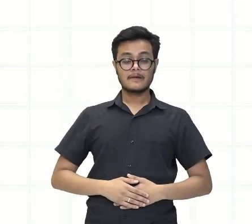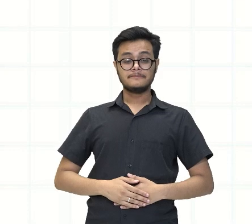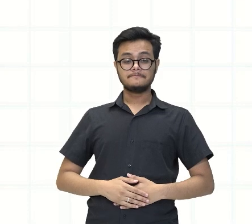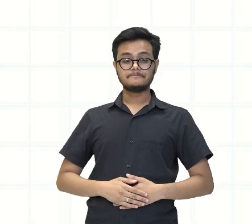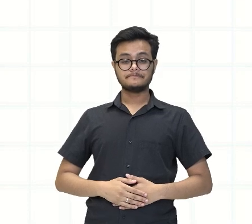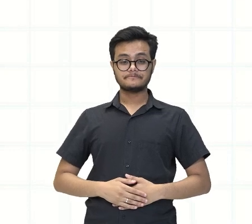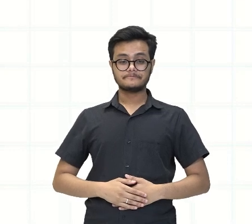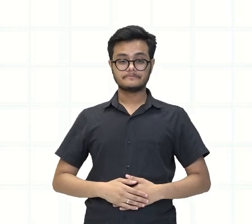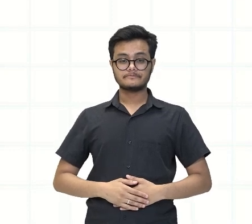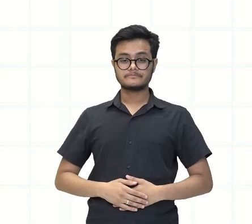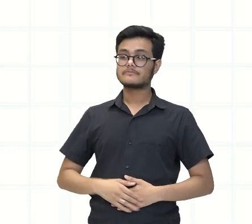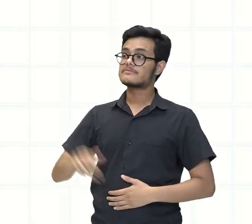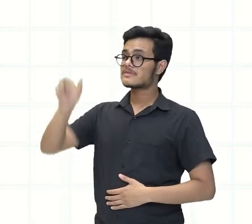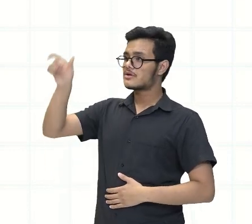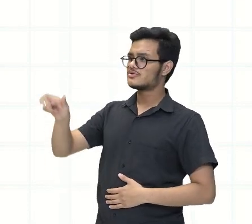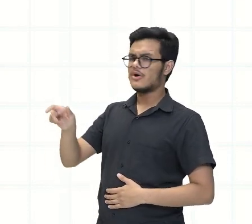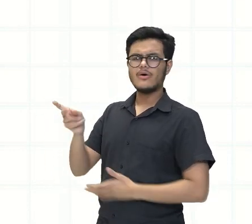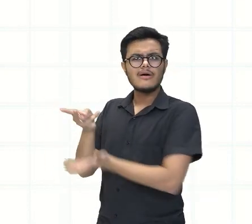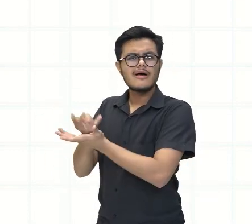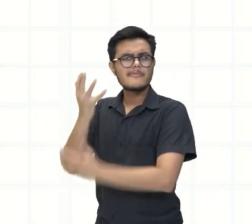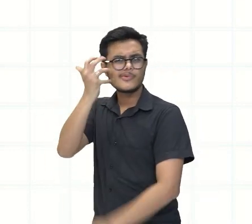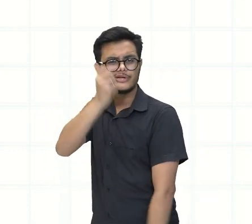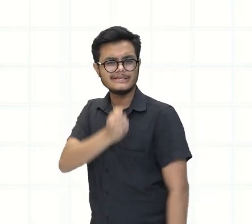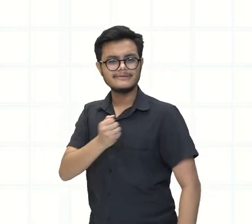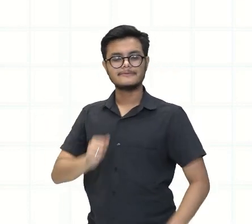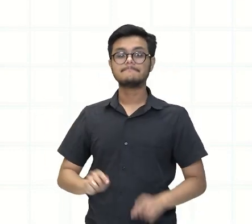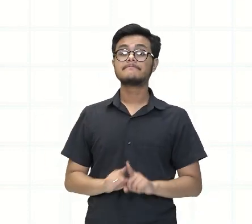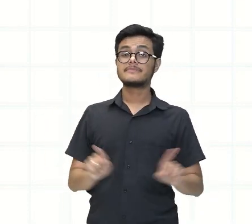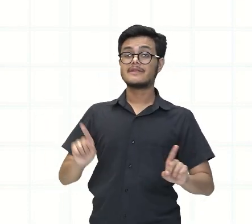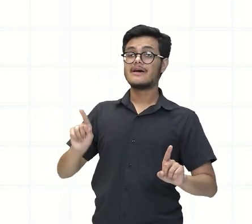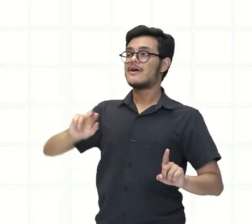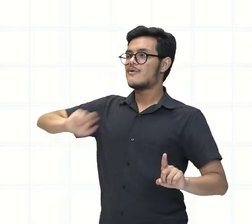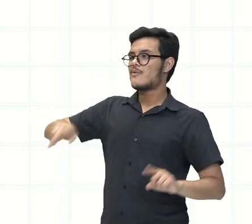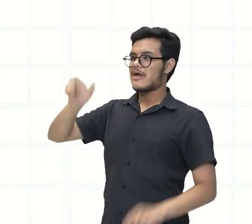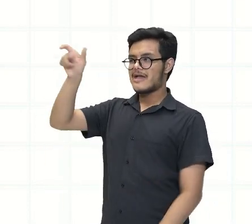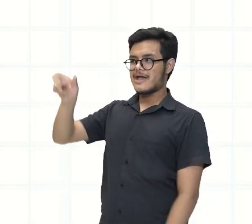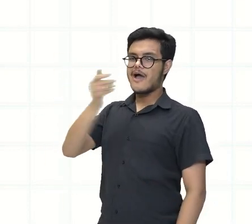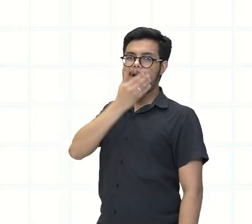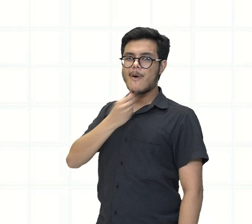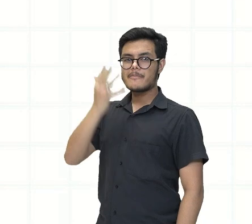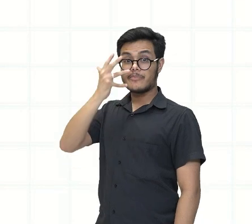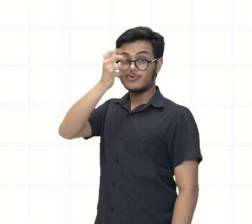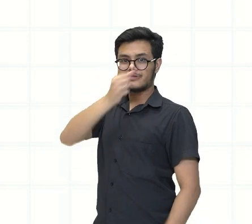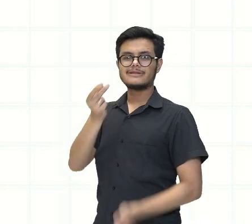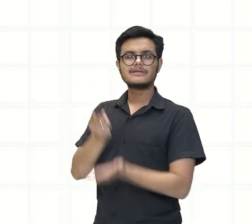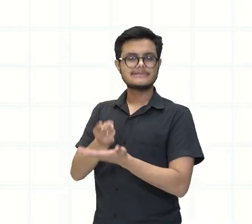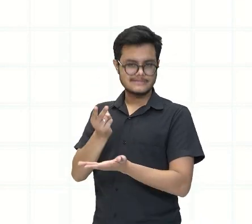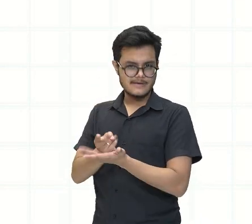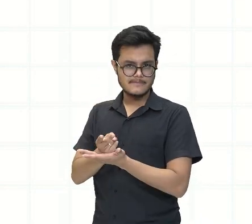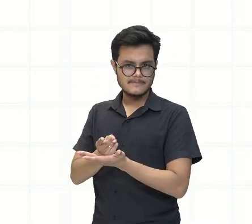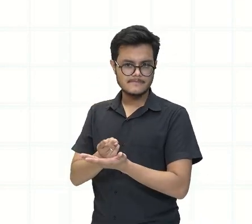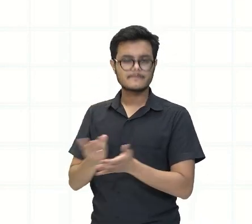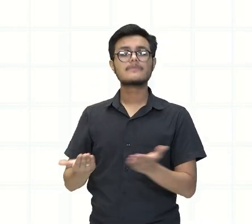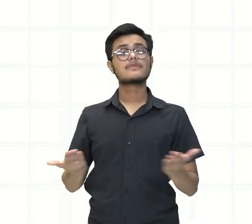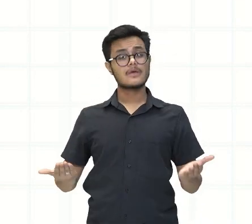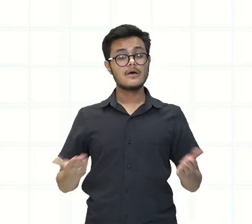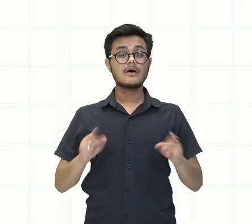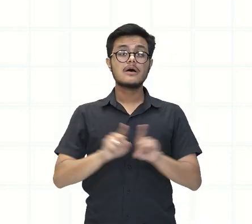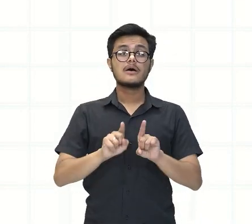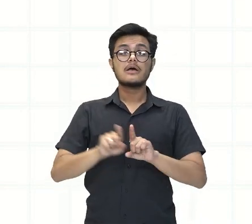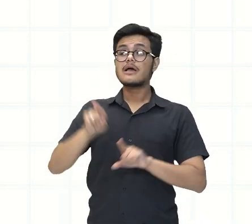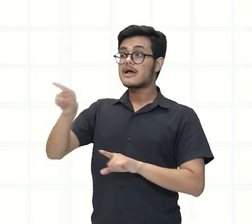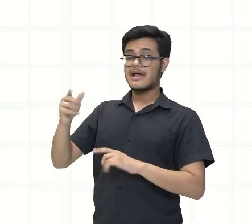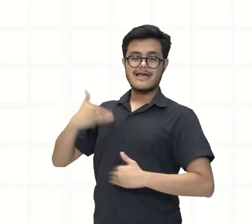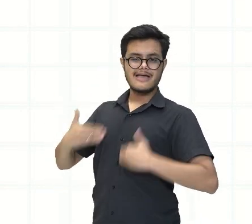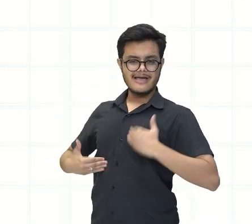Permanecer, João permanece belo. Então, nesse caso aqui, novamente, eu vou ter a questão da